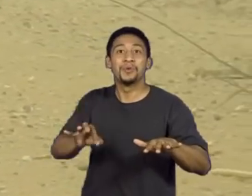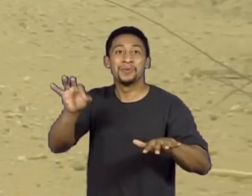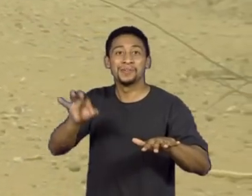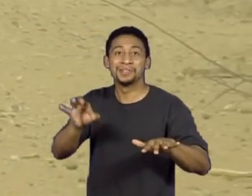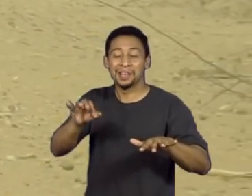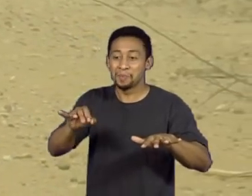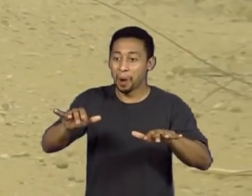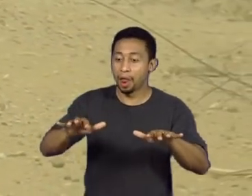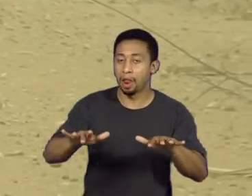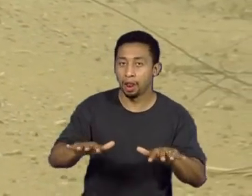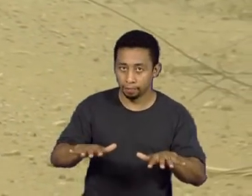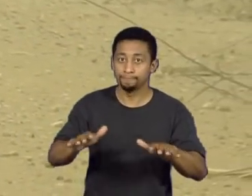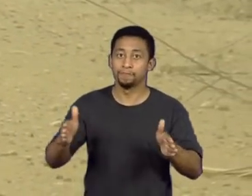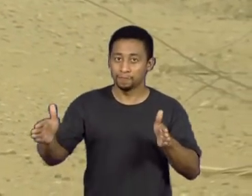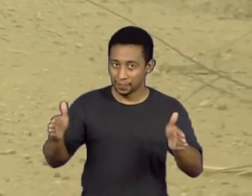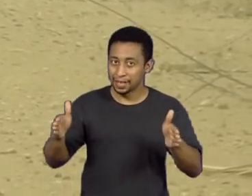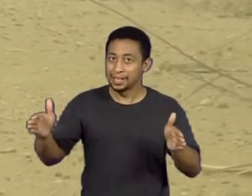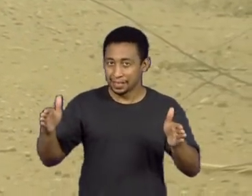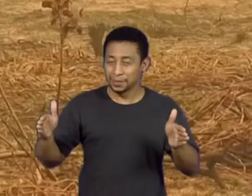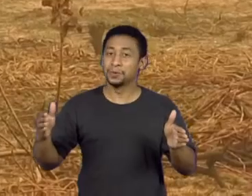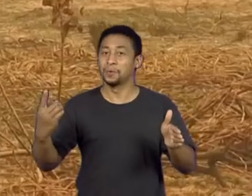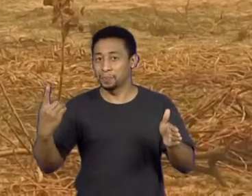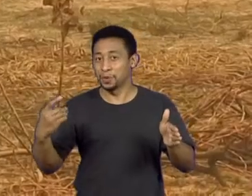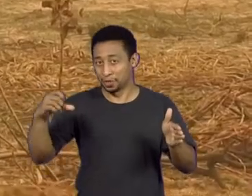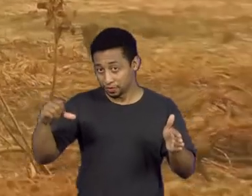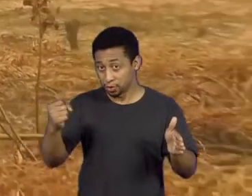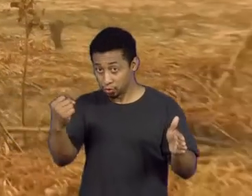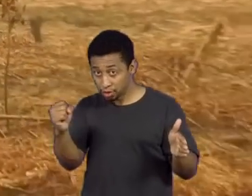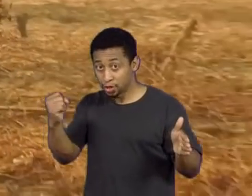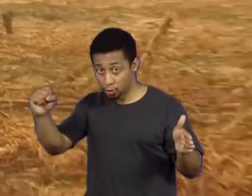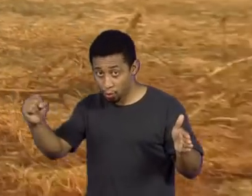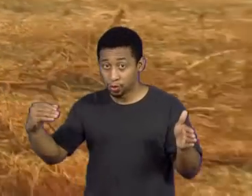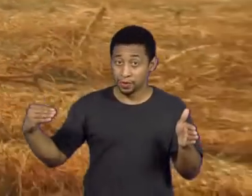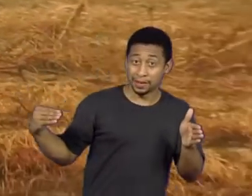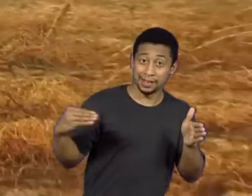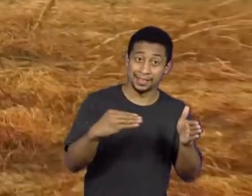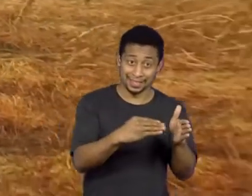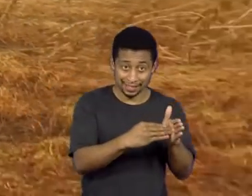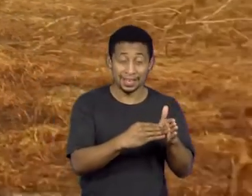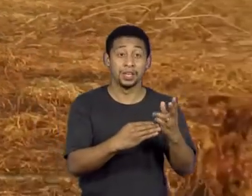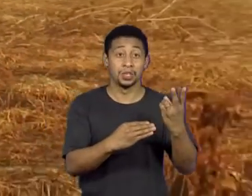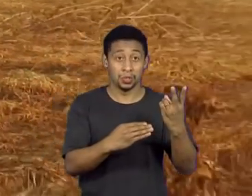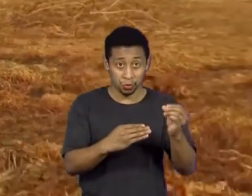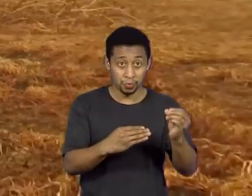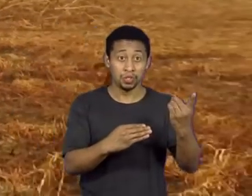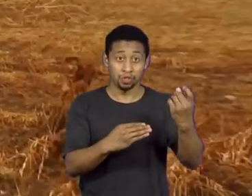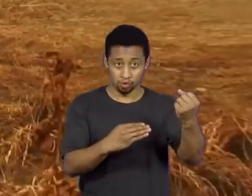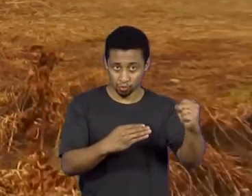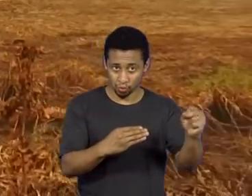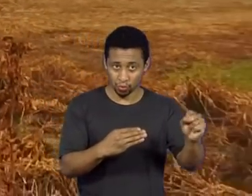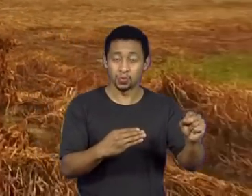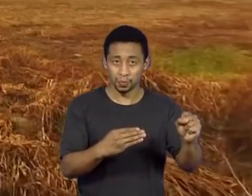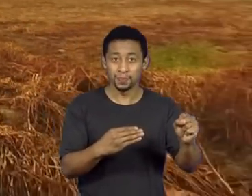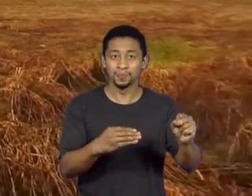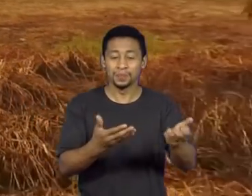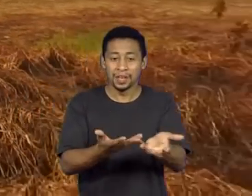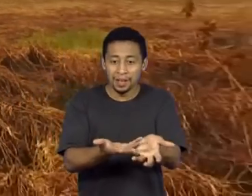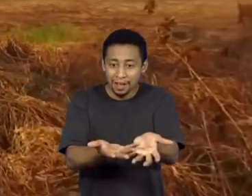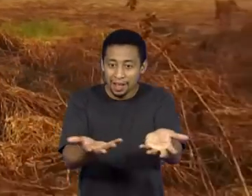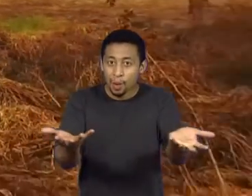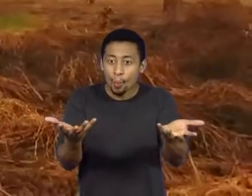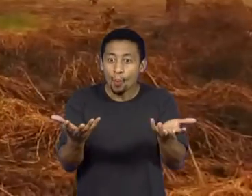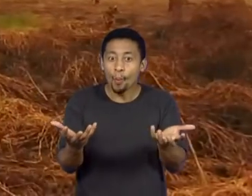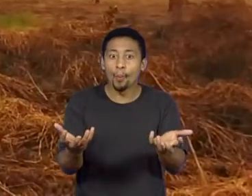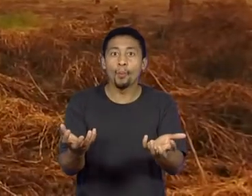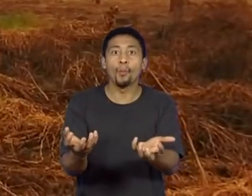da superfície de água entre as cheias de 1988 e de 2018. O bioma